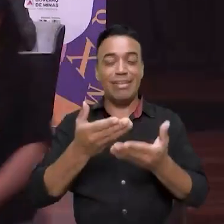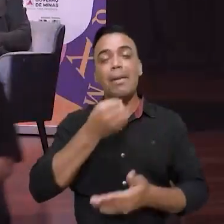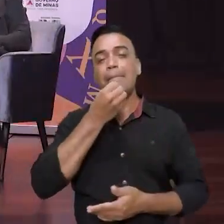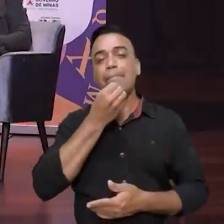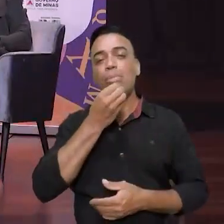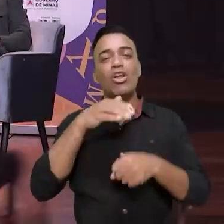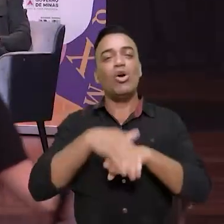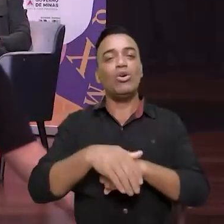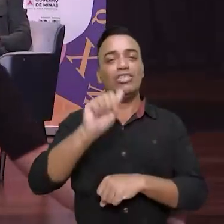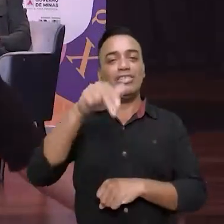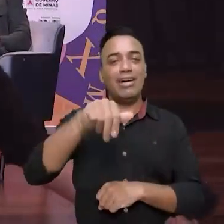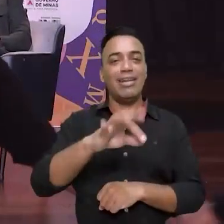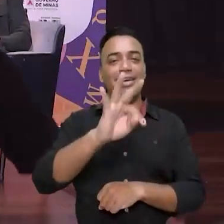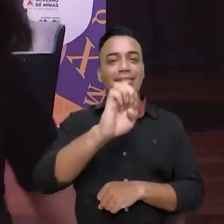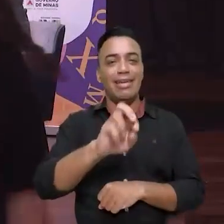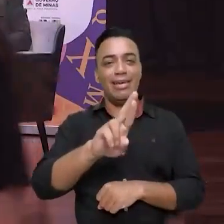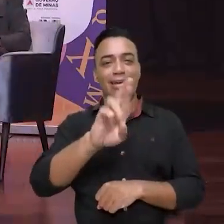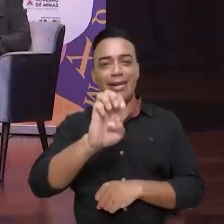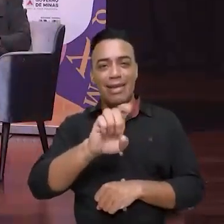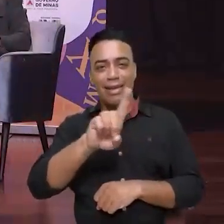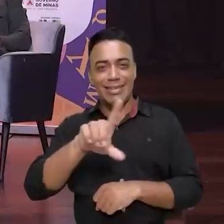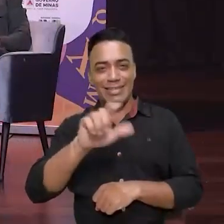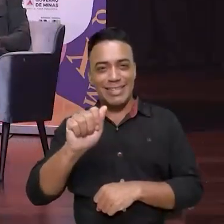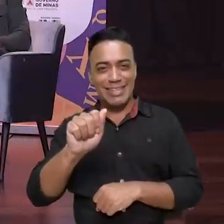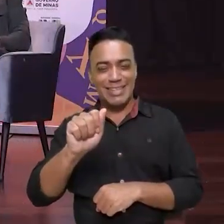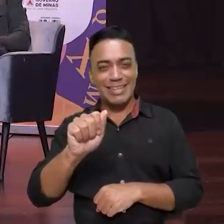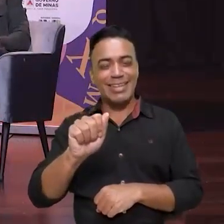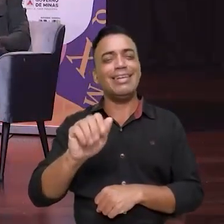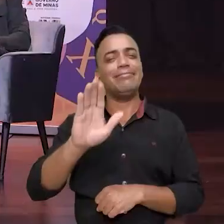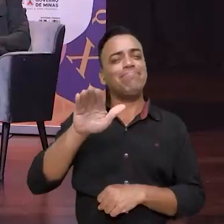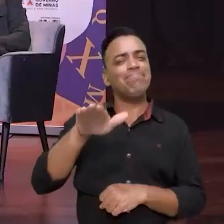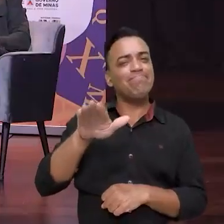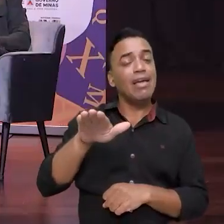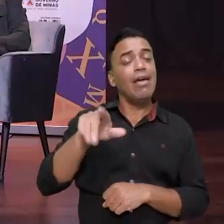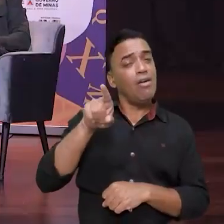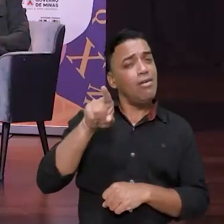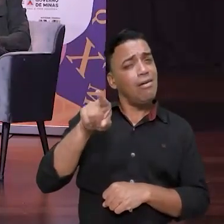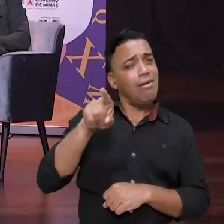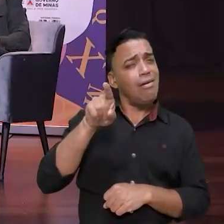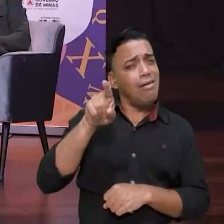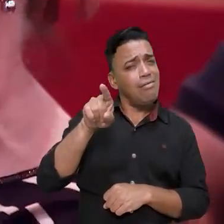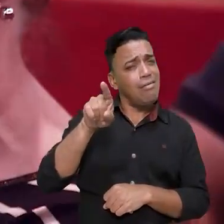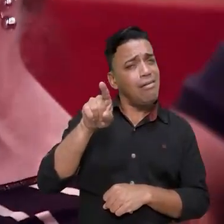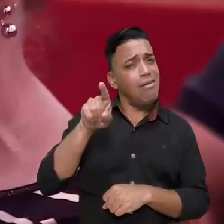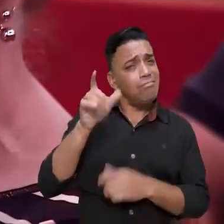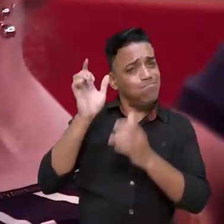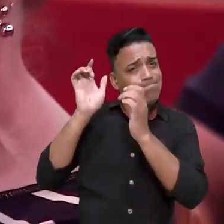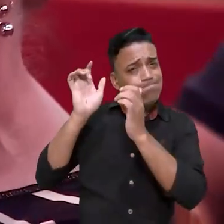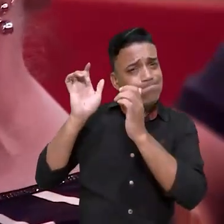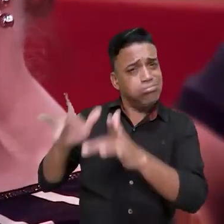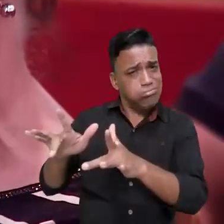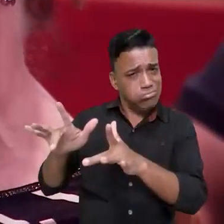Boa noite, Ana Tereza. Boa noite. Jefferson, você